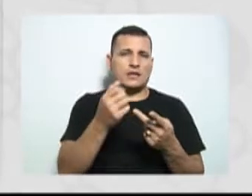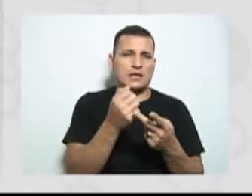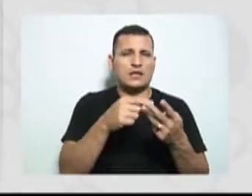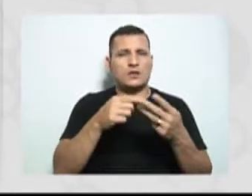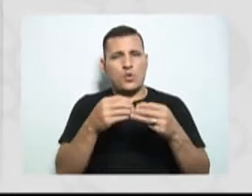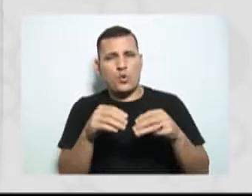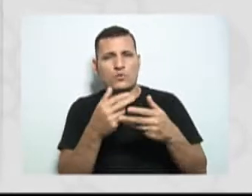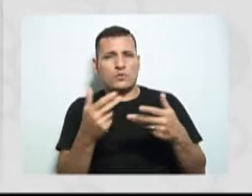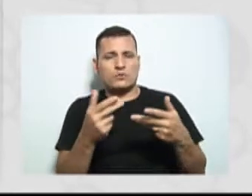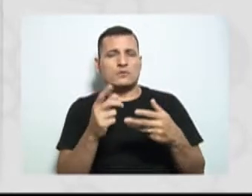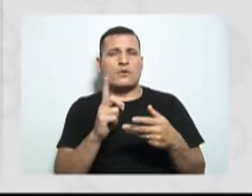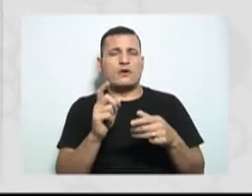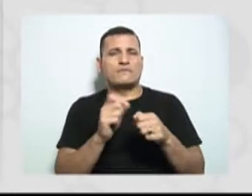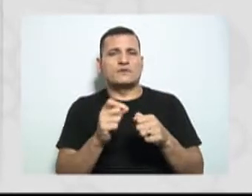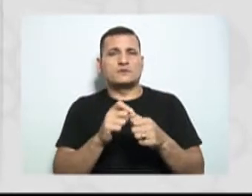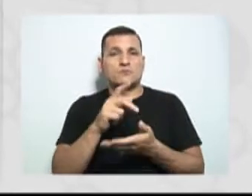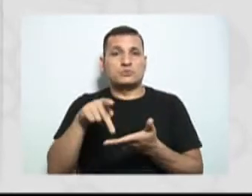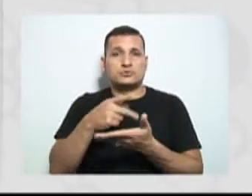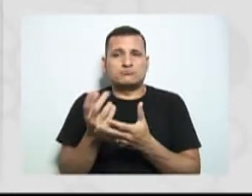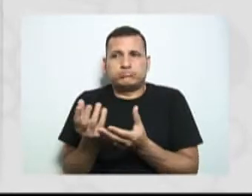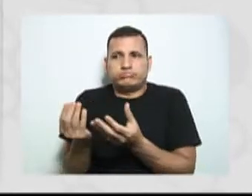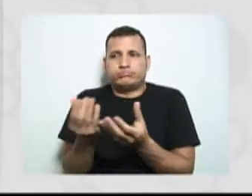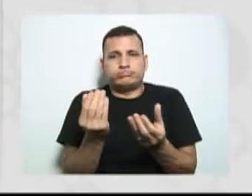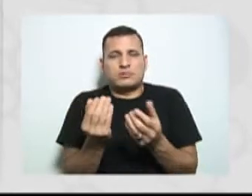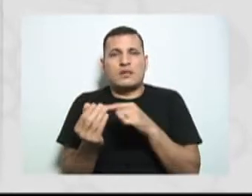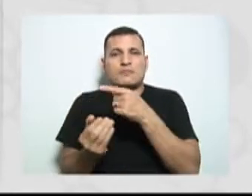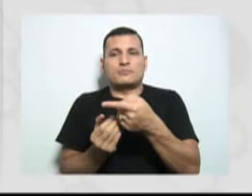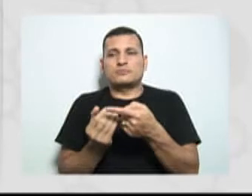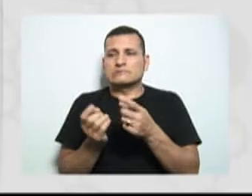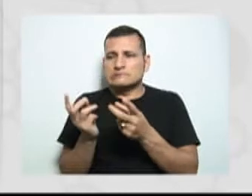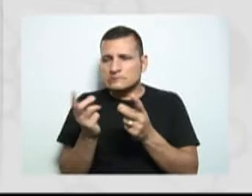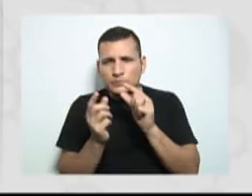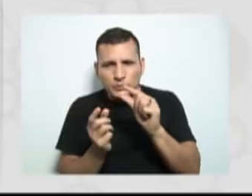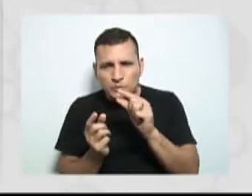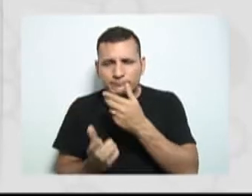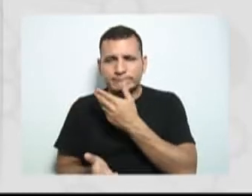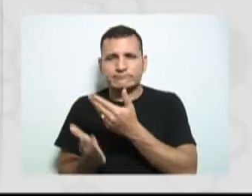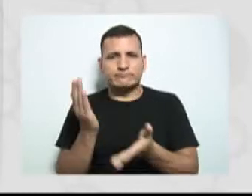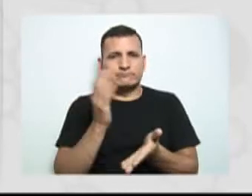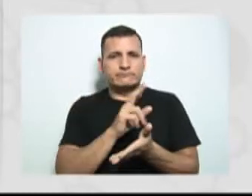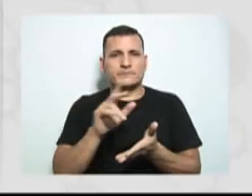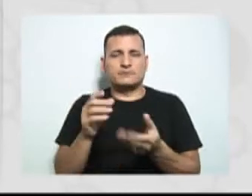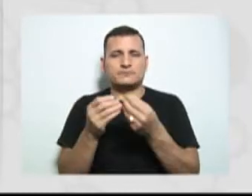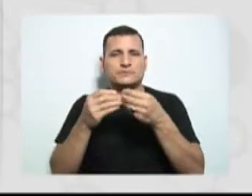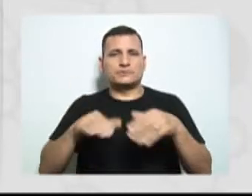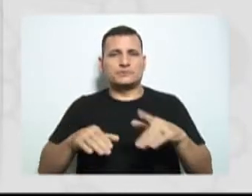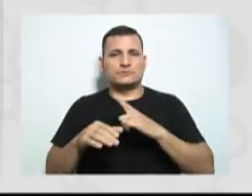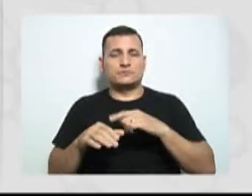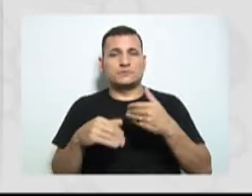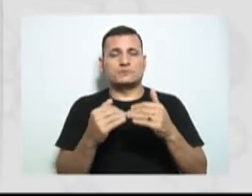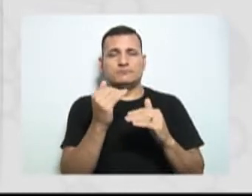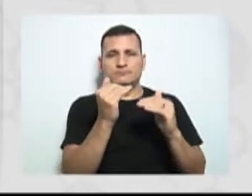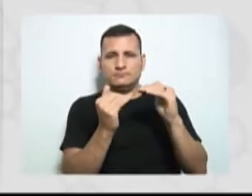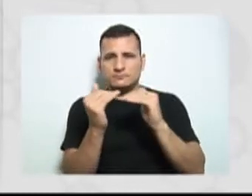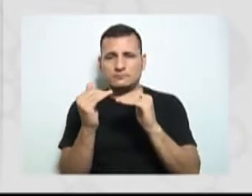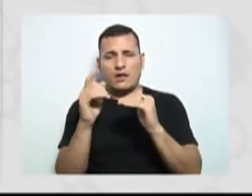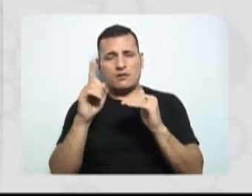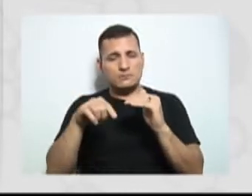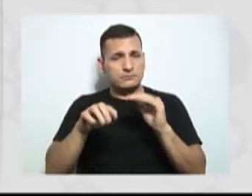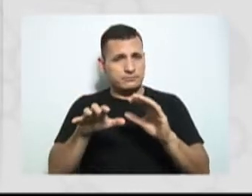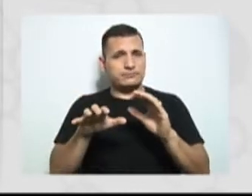sobrar ou pudins a menos e vocês terem o quê? Perdas. Vai ter um prejuízo aí. Então, ponto de equilíbrio é